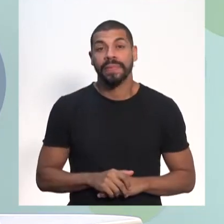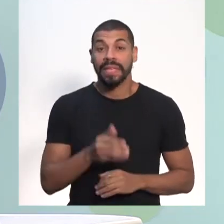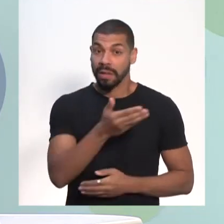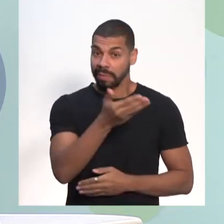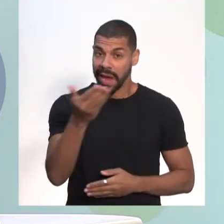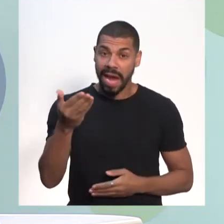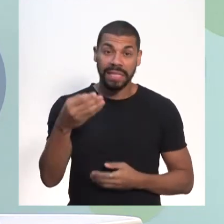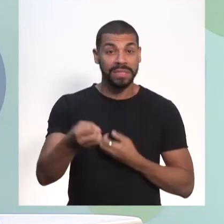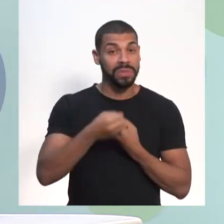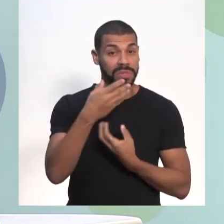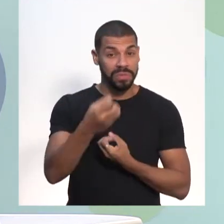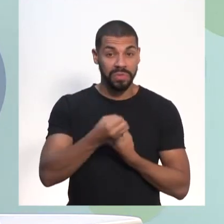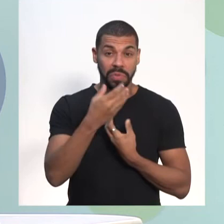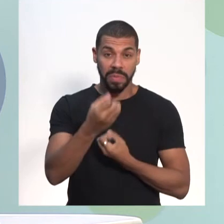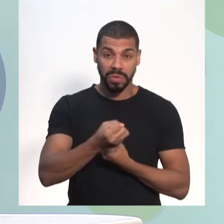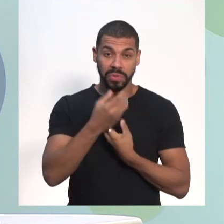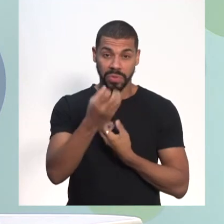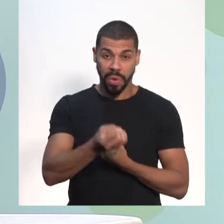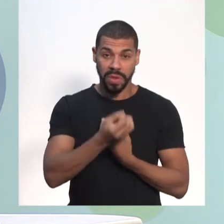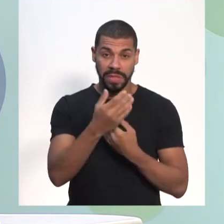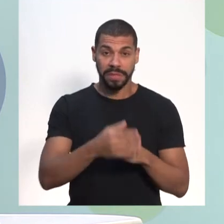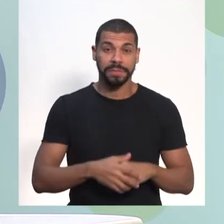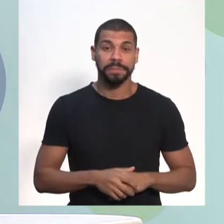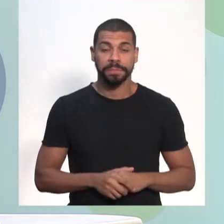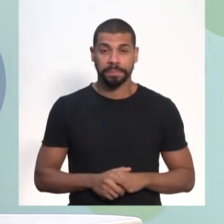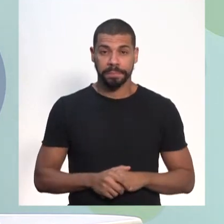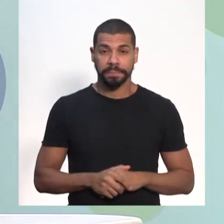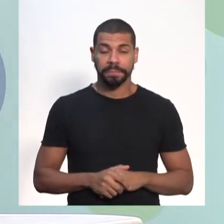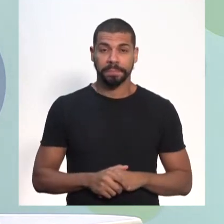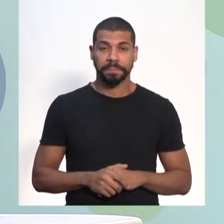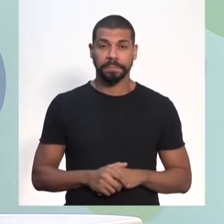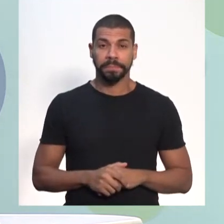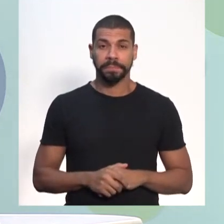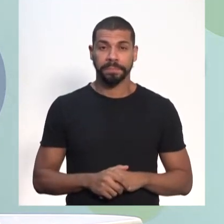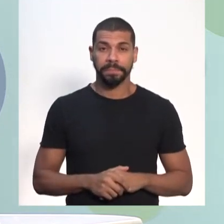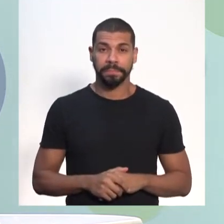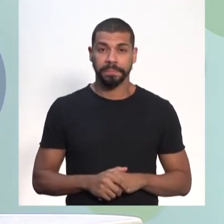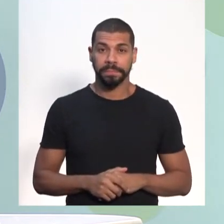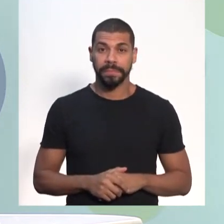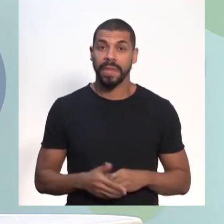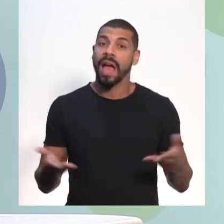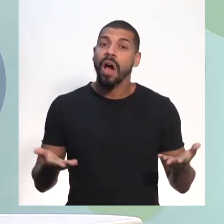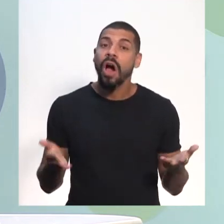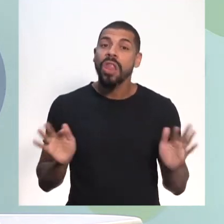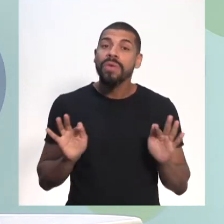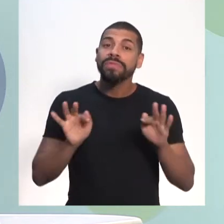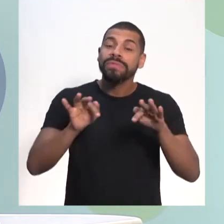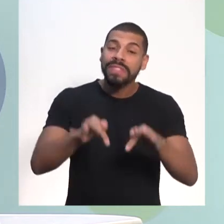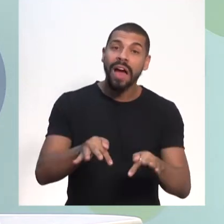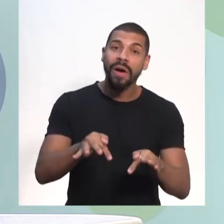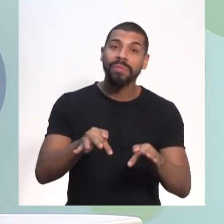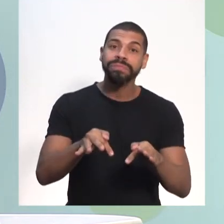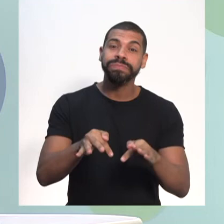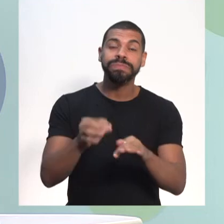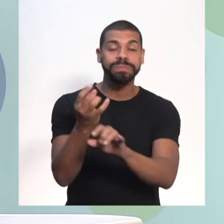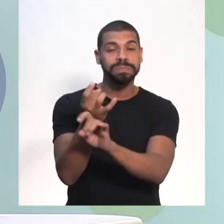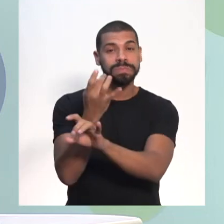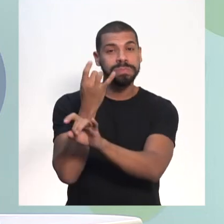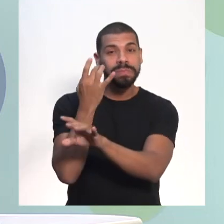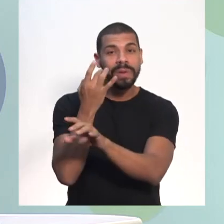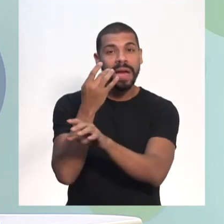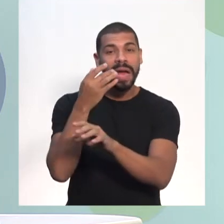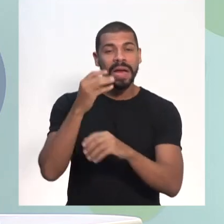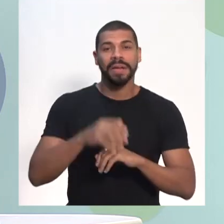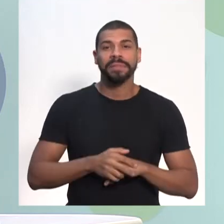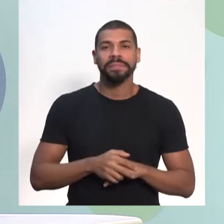informações atualizadas aí. Nós estamos encerrando aqui a nossa transmissão.